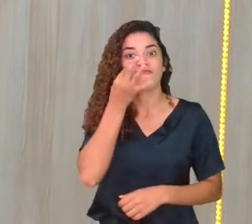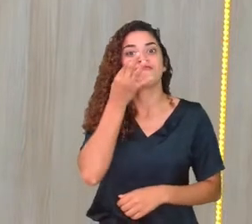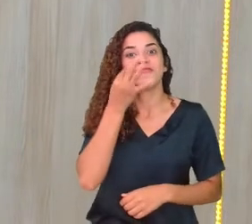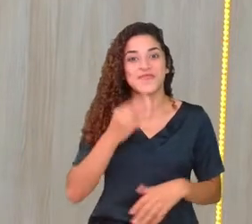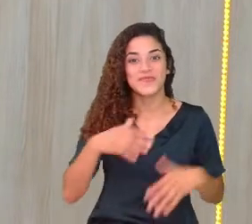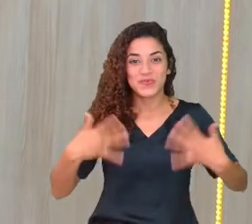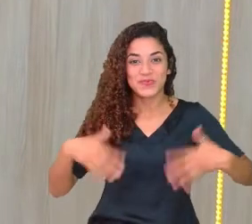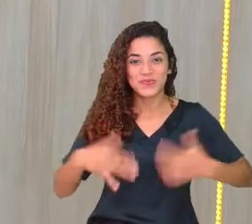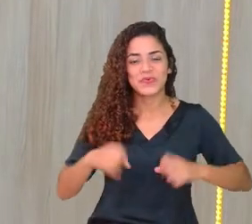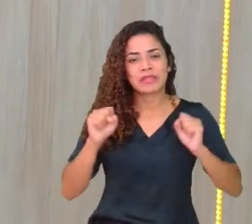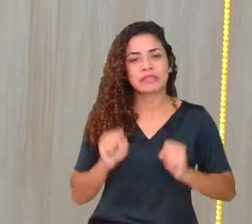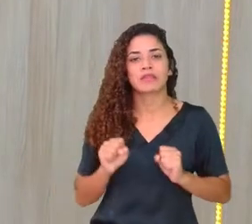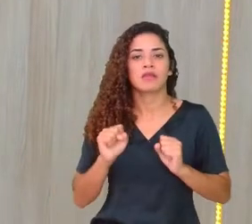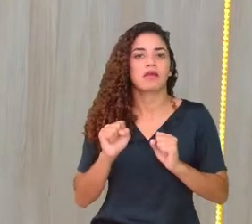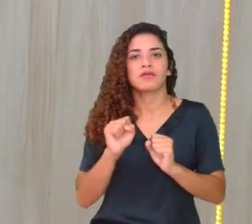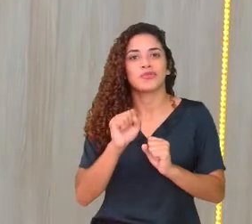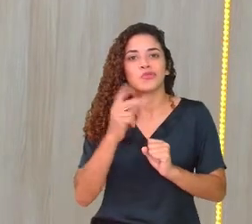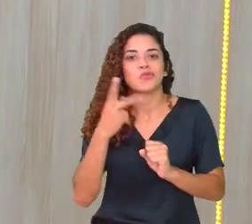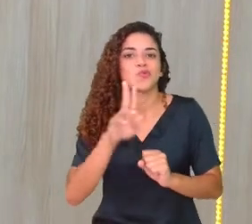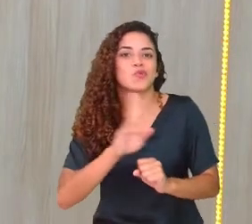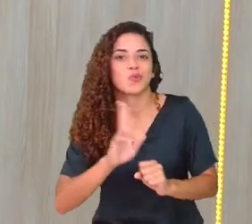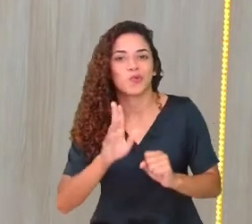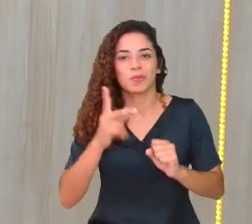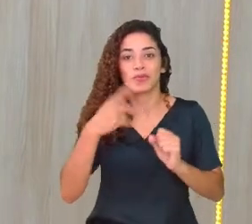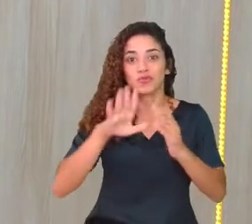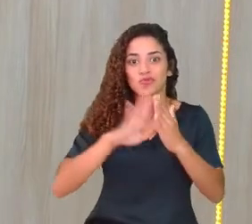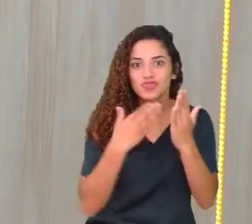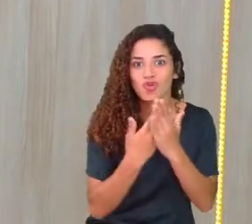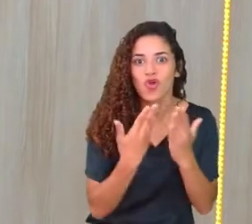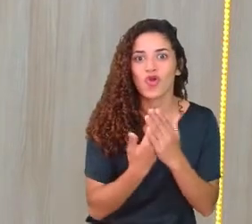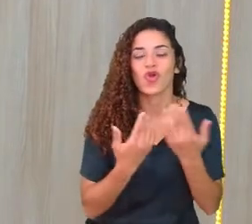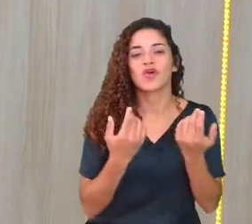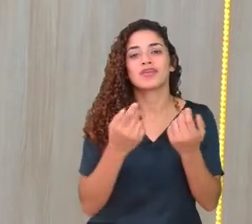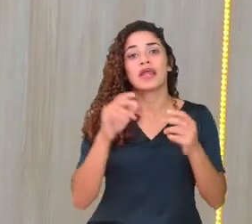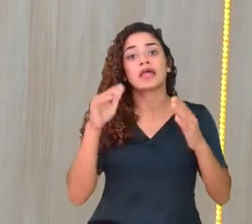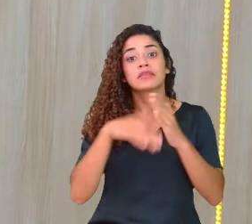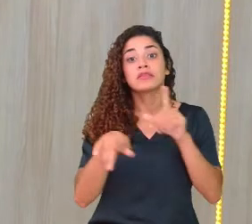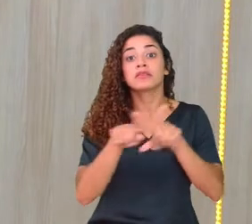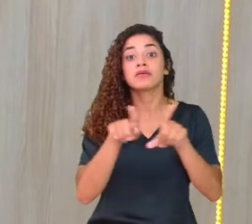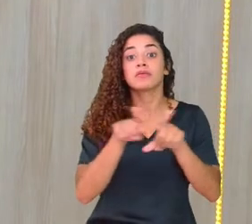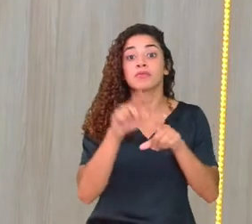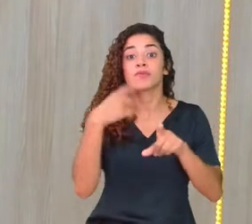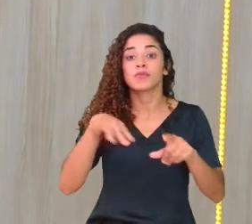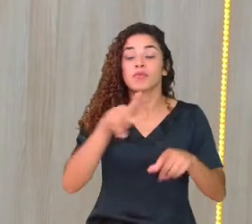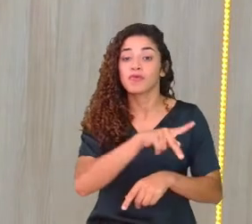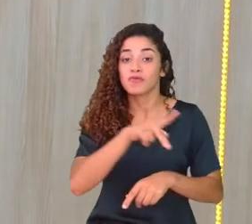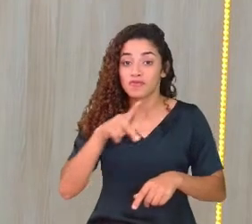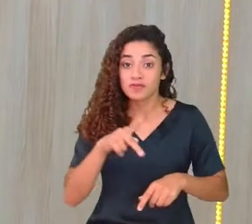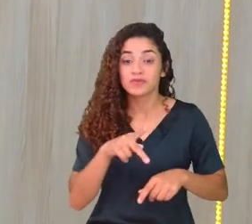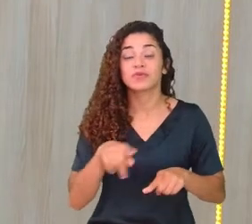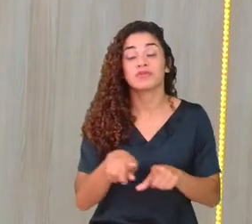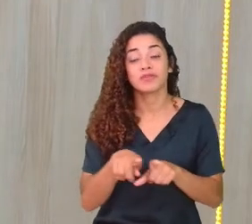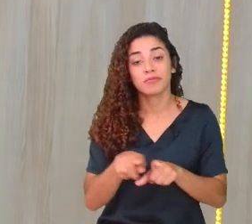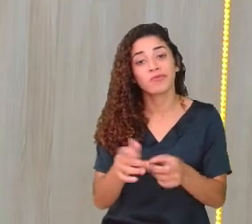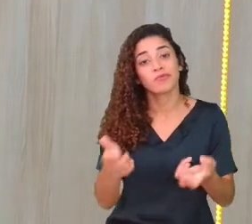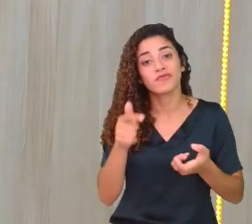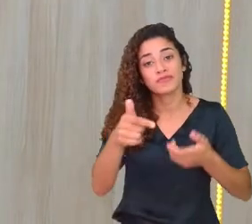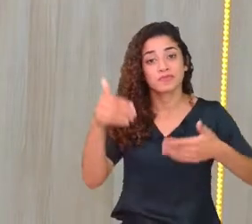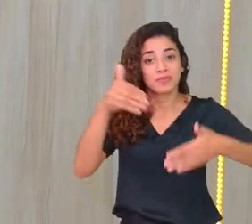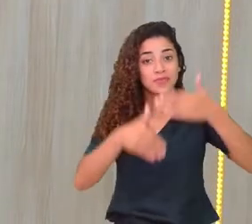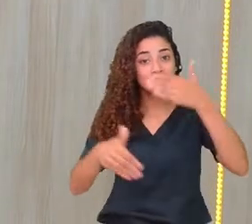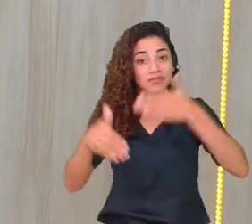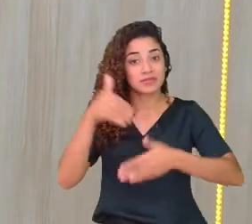poder falar o seu nome, a sua escola, até a sua professora, tá certo? Então eu quero que vocês